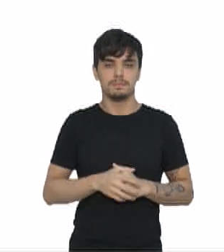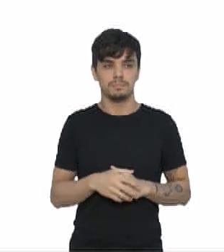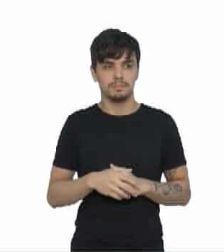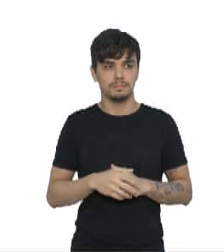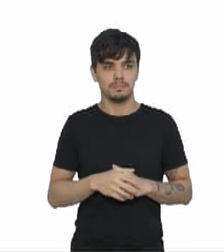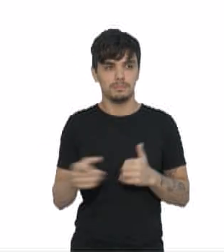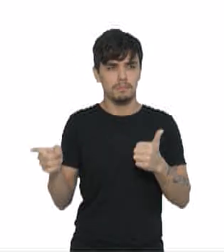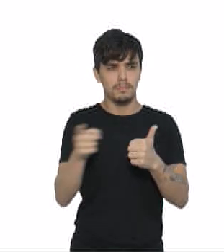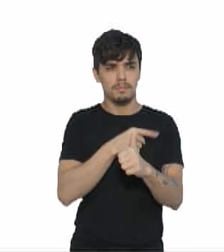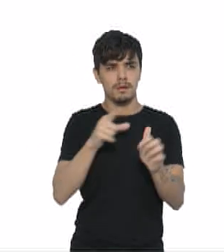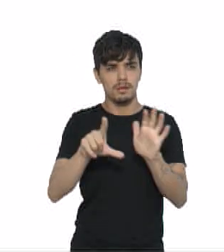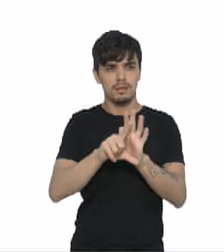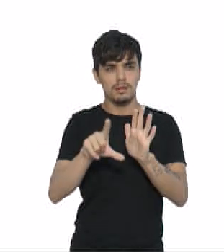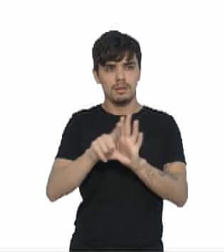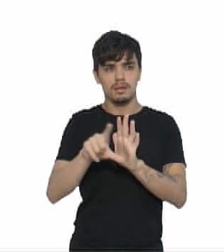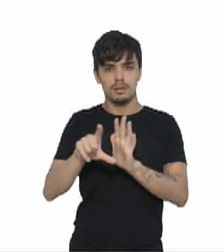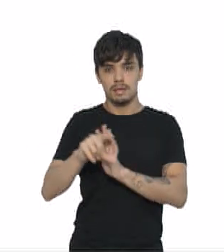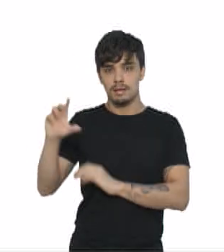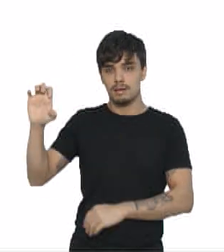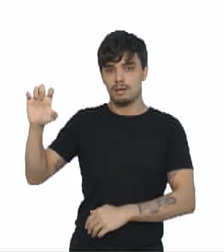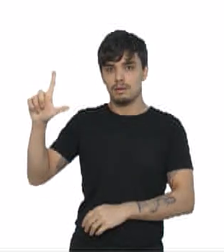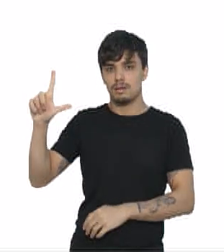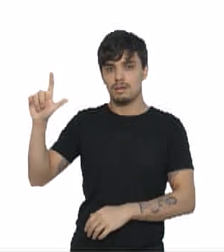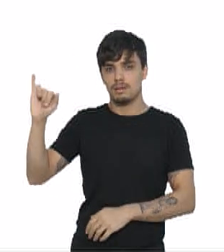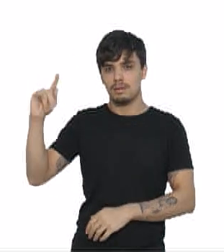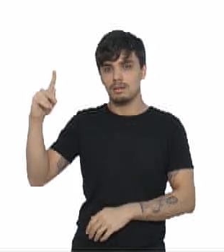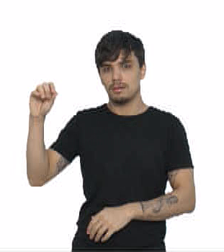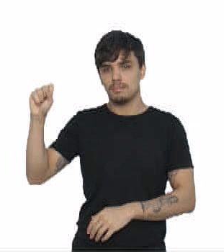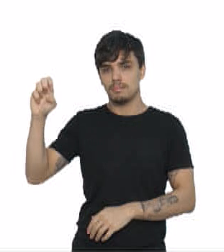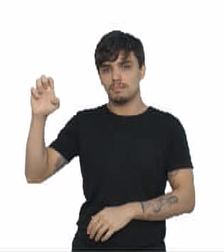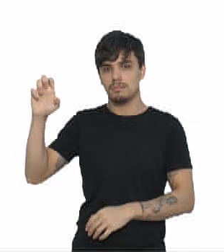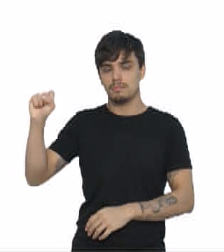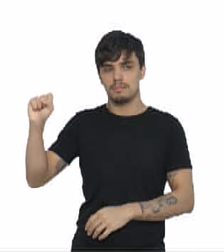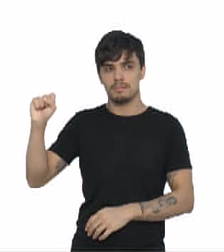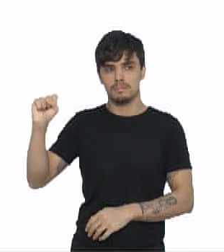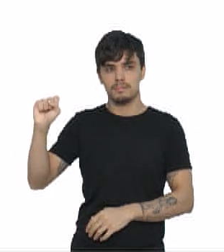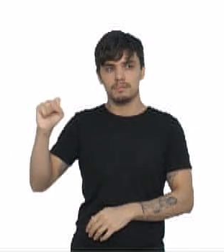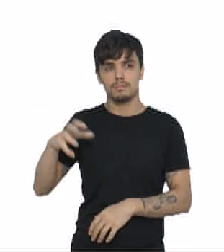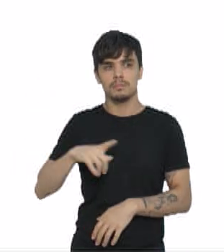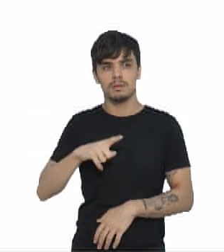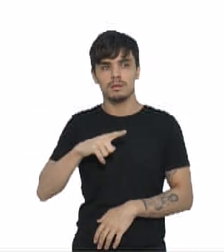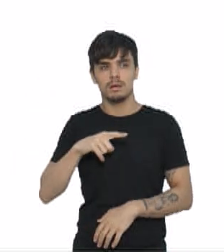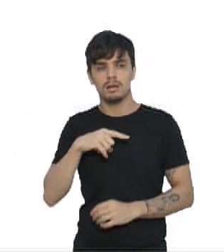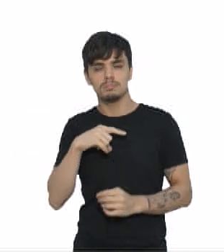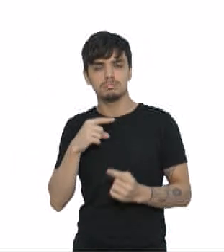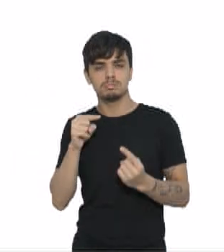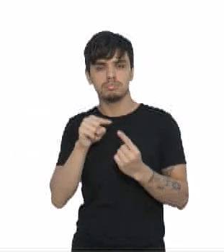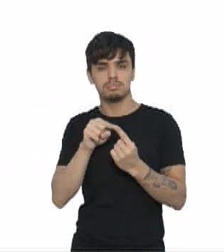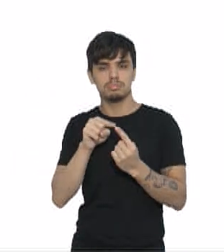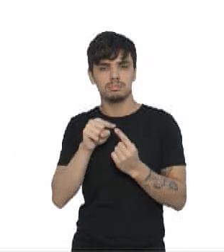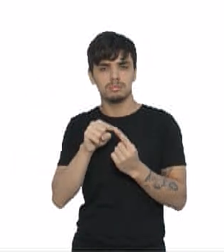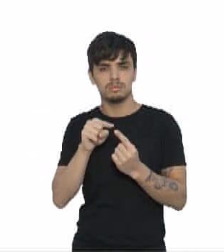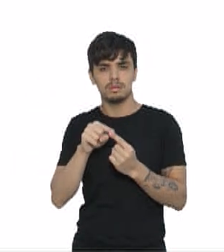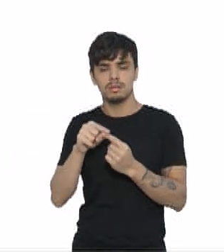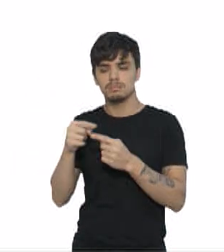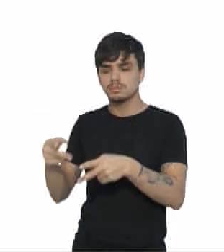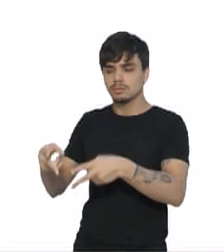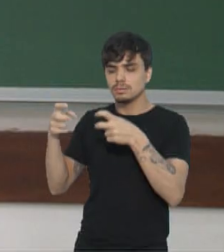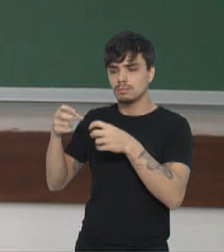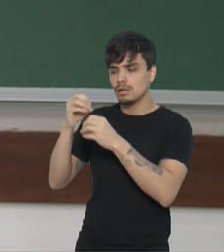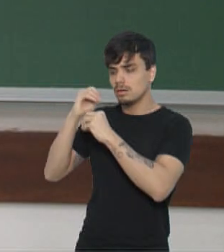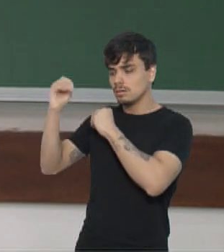primeira lei das elipses. Por meio de um método de indução, percebeu e comprovou que as órbitas dos planetas